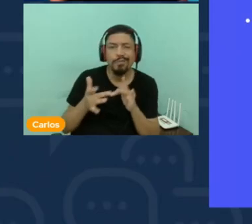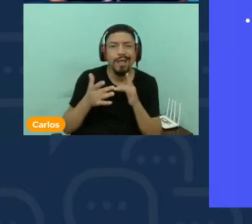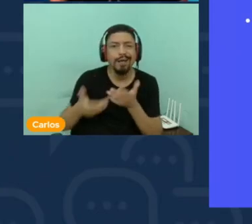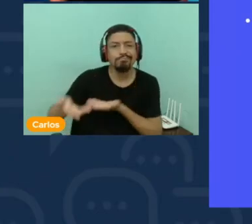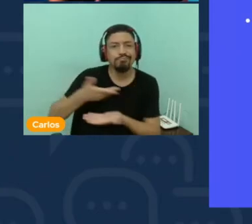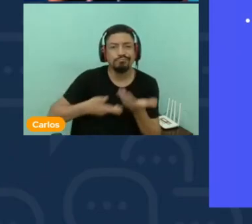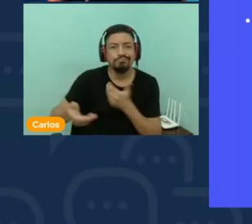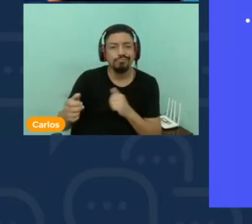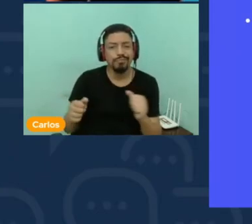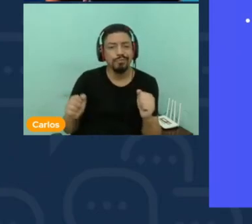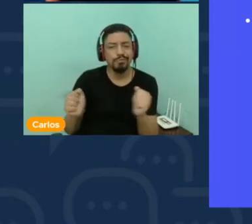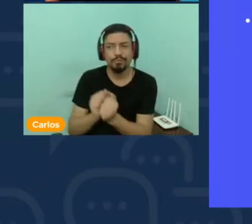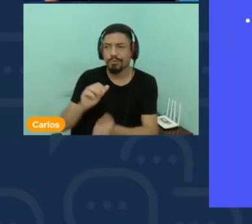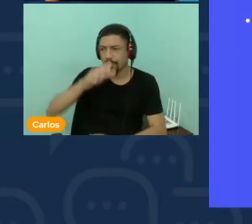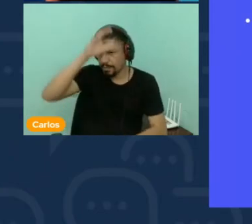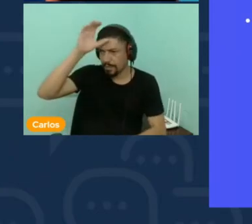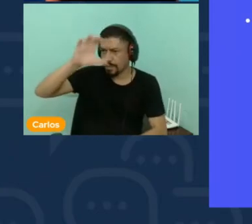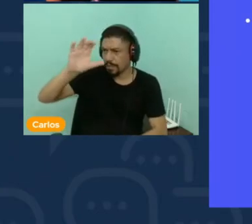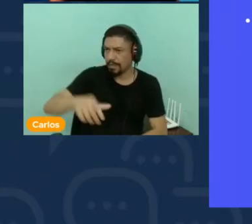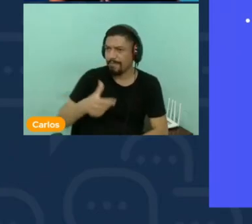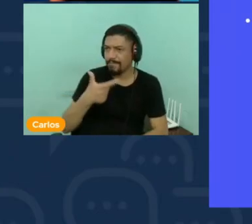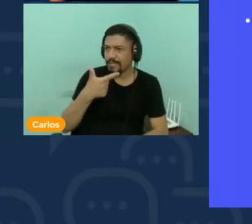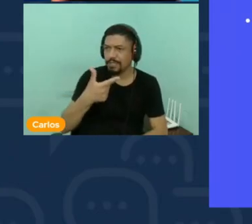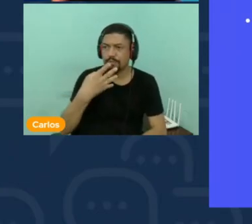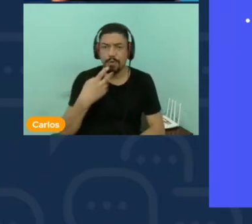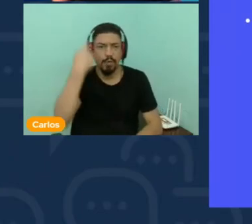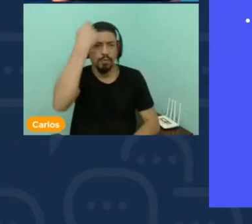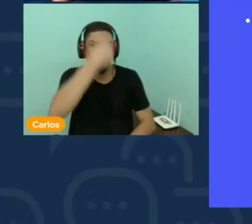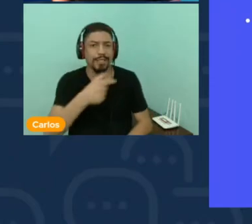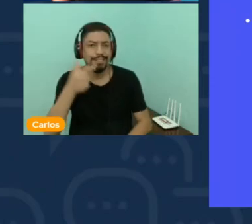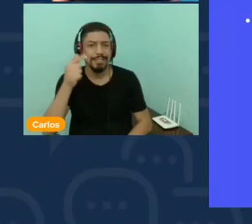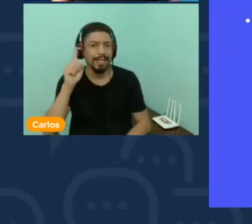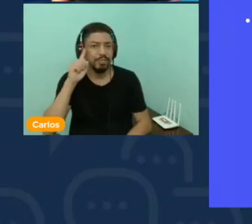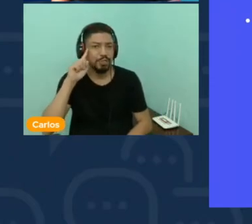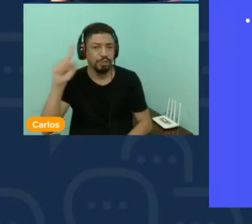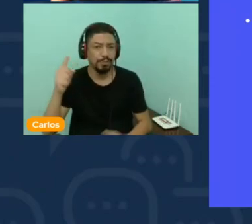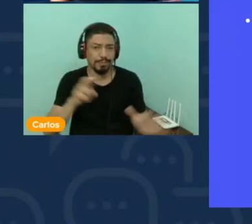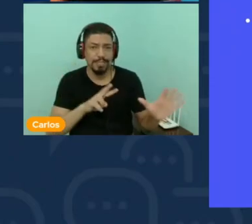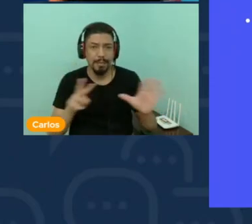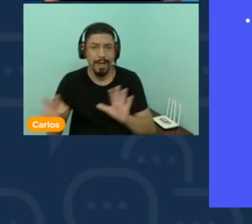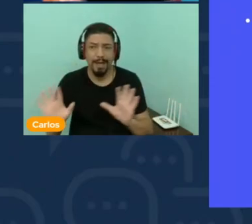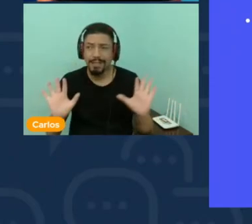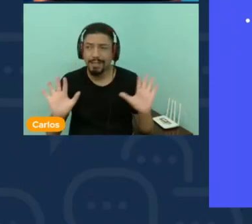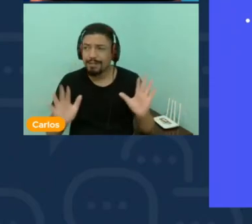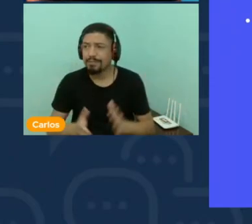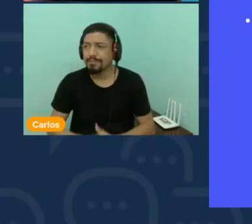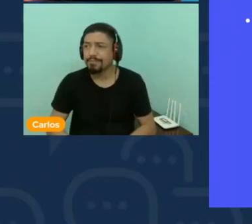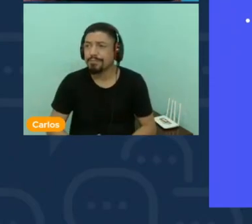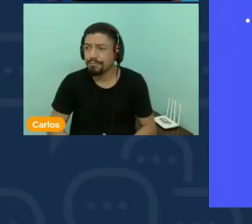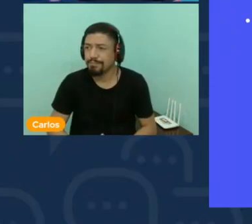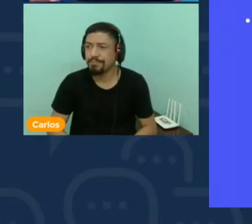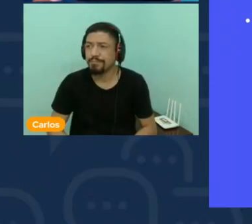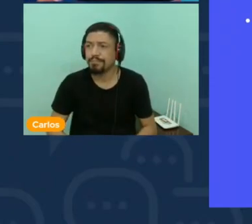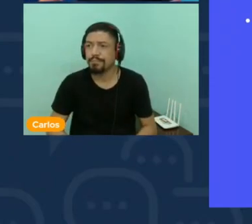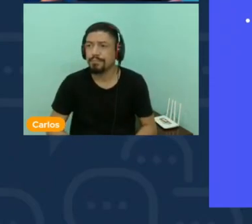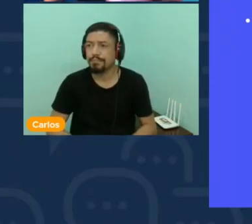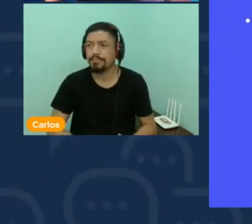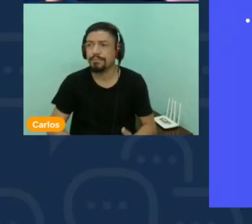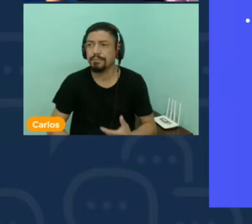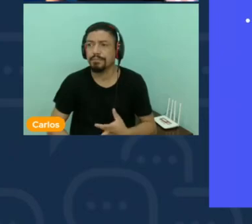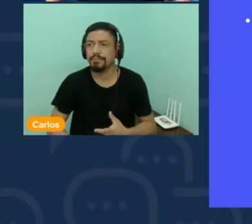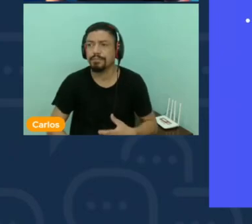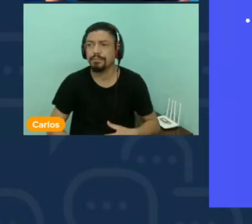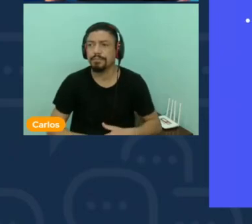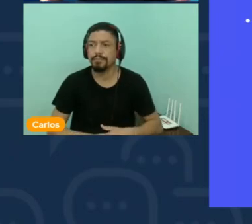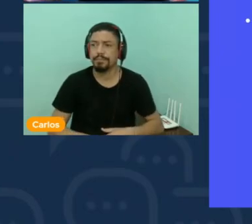ele 24 horas por dia, 7 dias por semana. O meu cliente está acessando o meu site ali